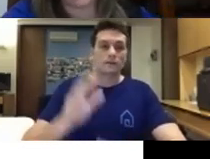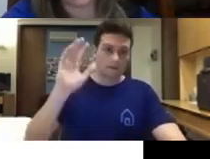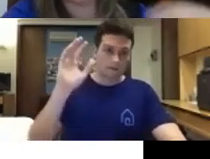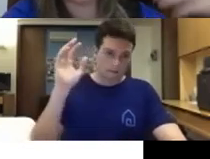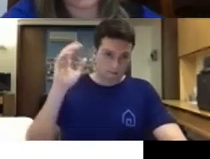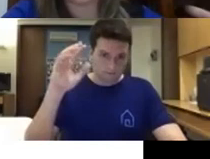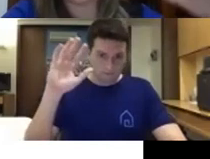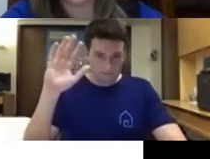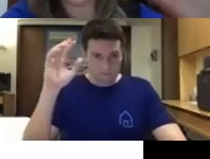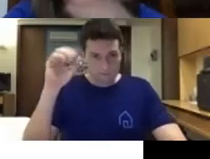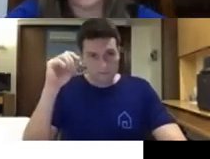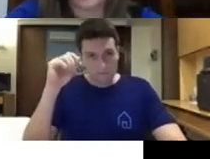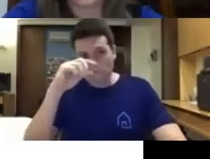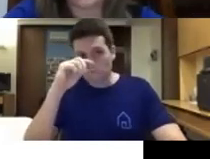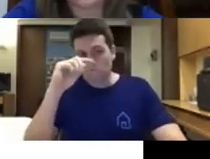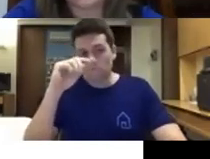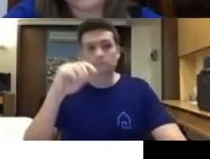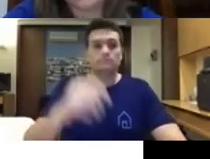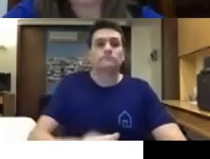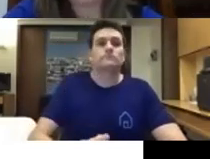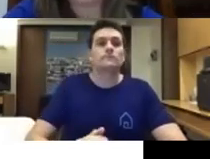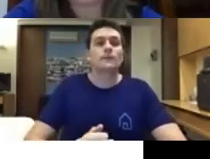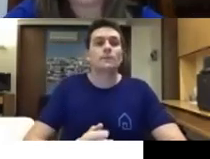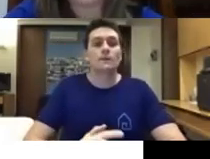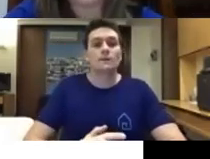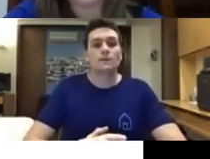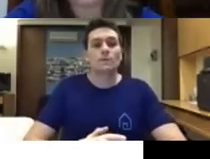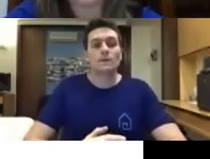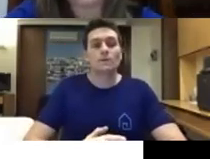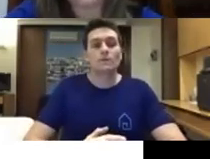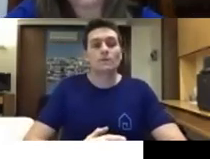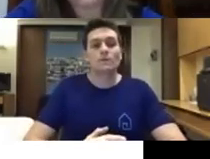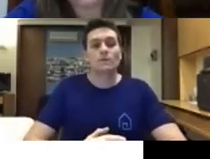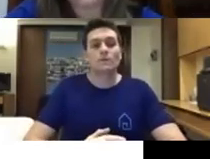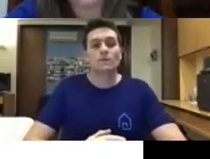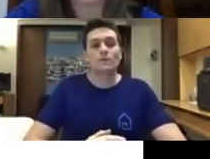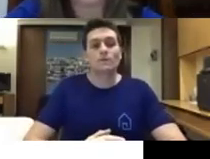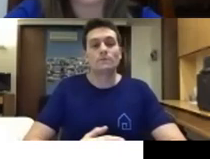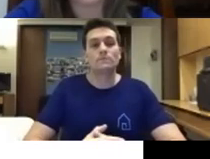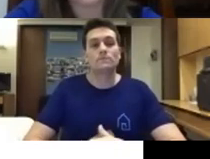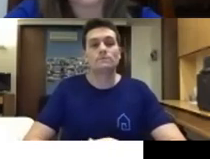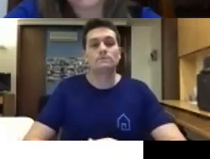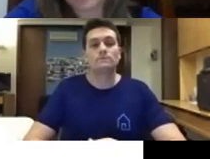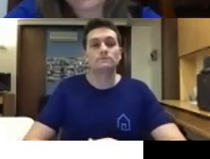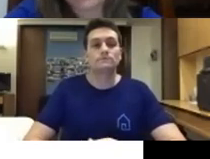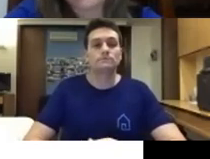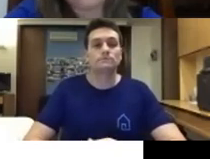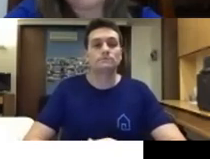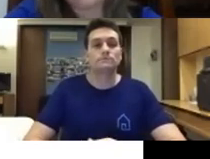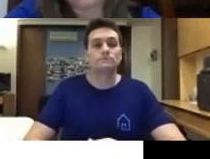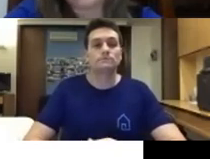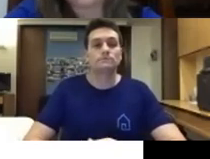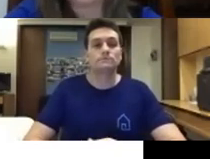tem que aguentar mais do que o tempo requerido. Perfeito, perfeito. Tem mais algumas perguntas aqui. O Rodrigo Pera te mandando